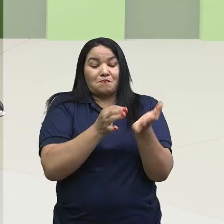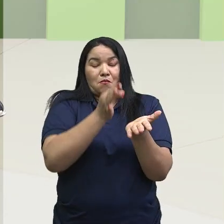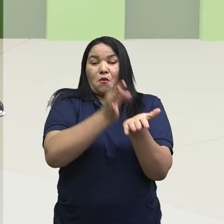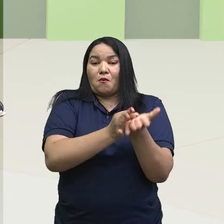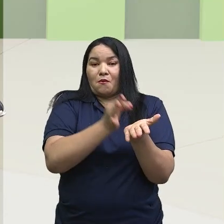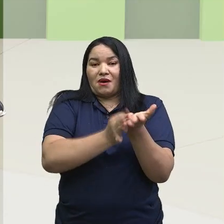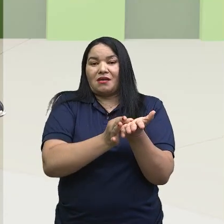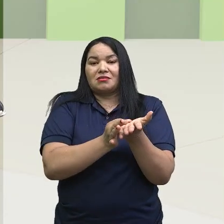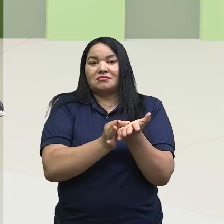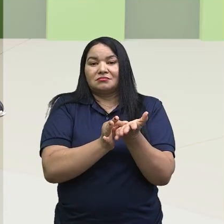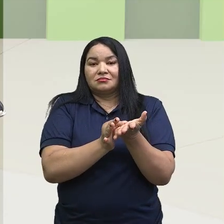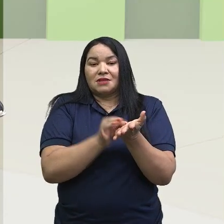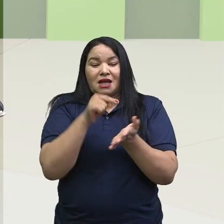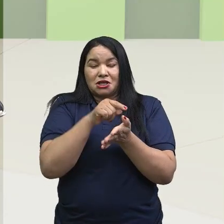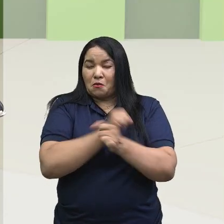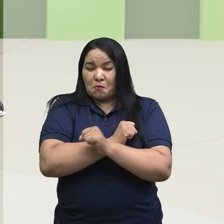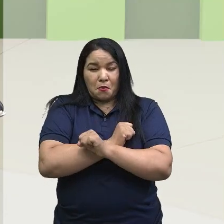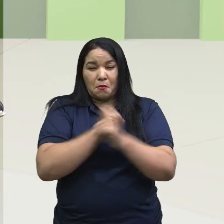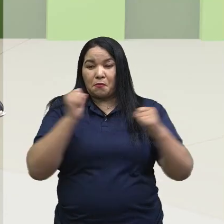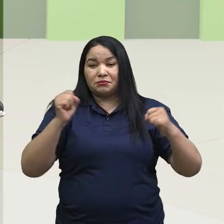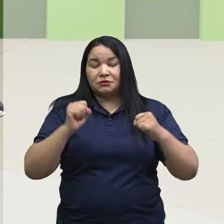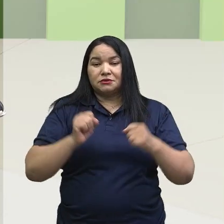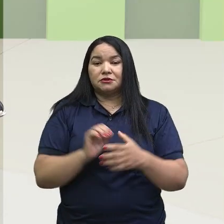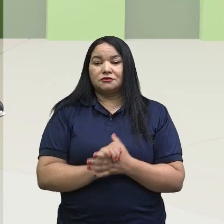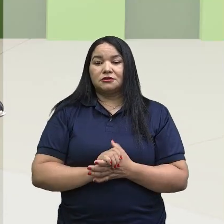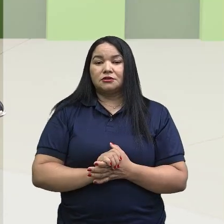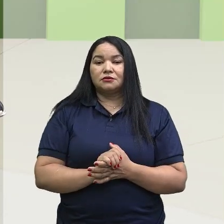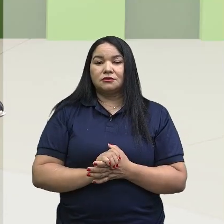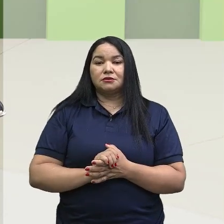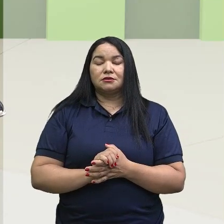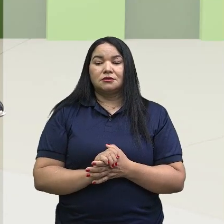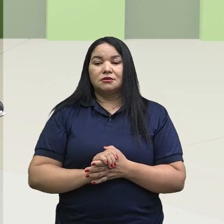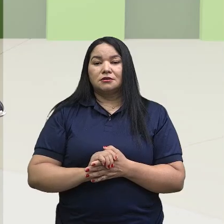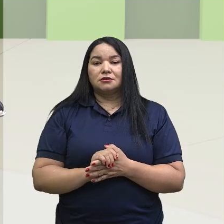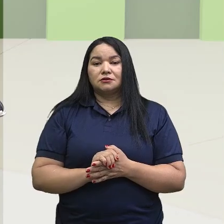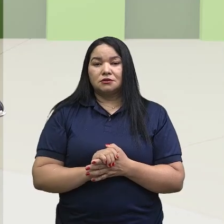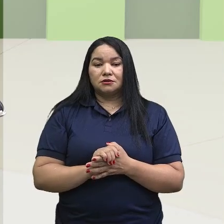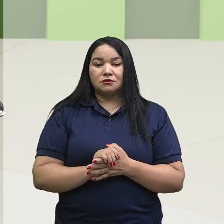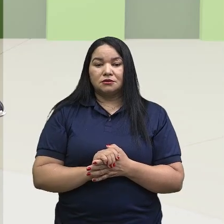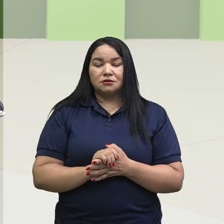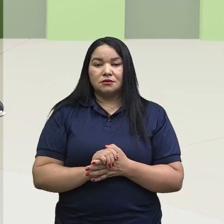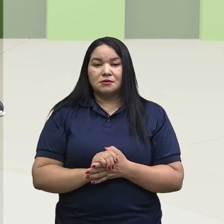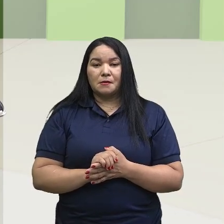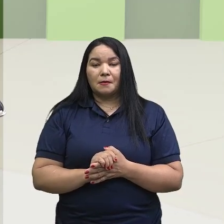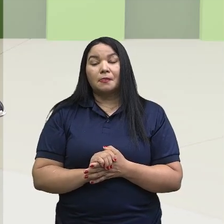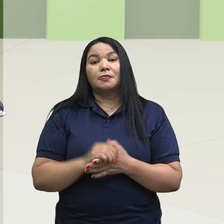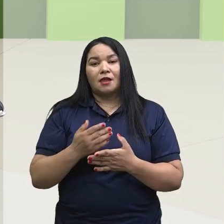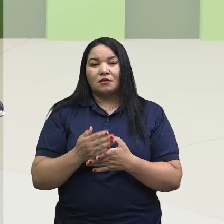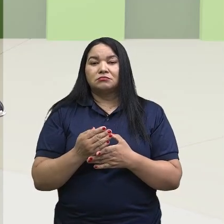grande. Agora tu imagina o quanto é usado numa usina para gerar